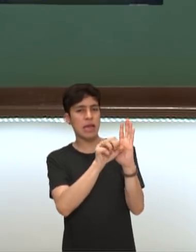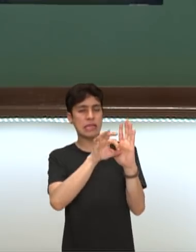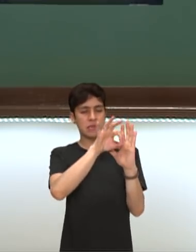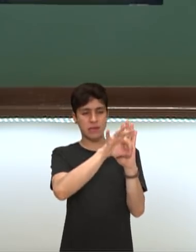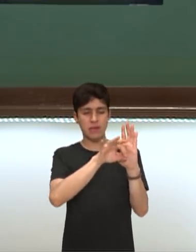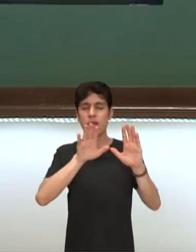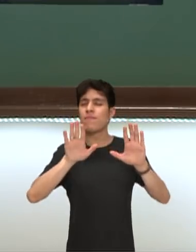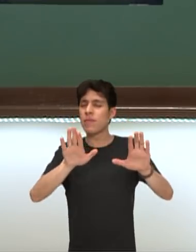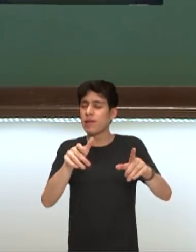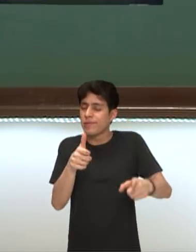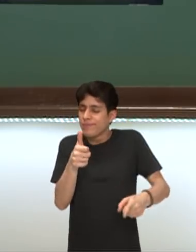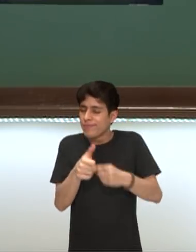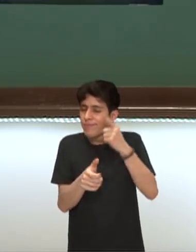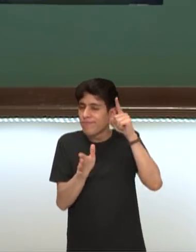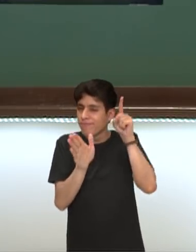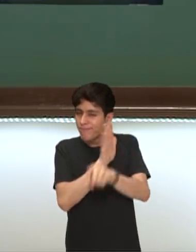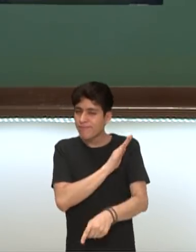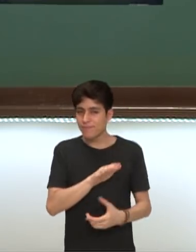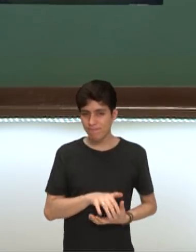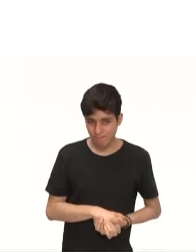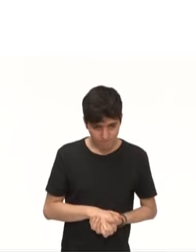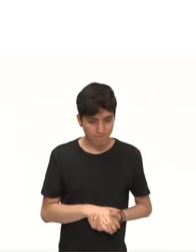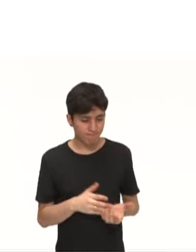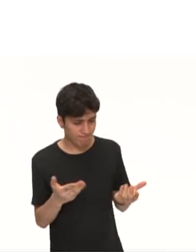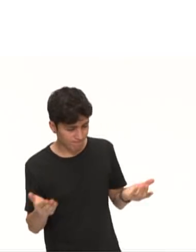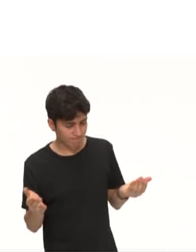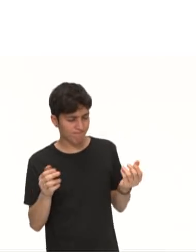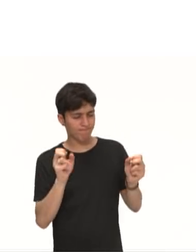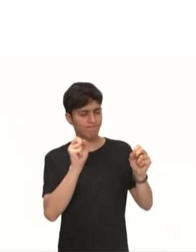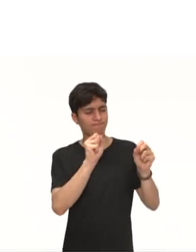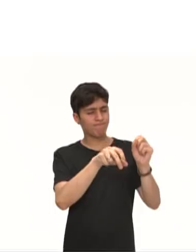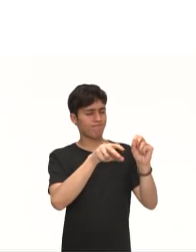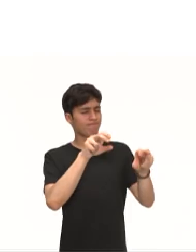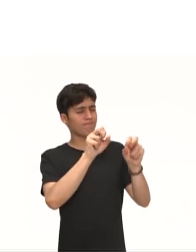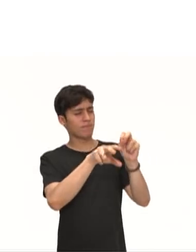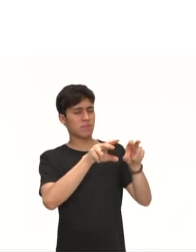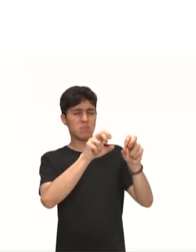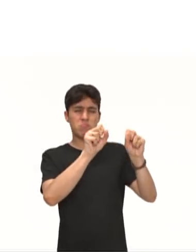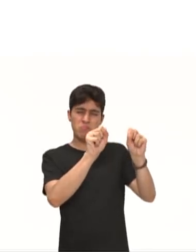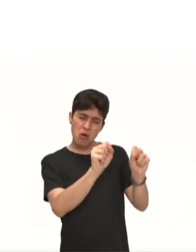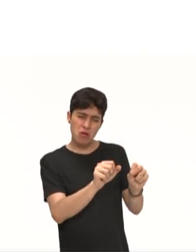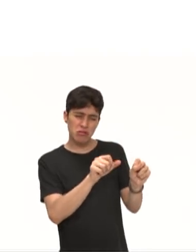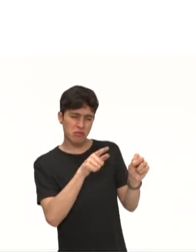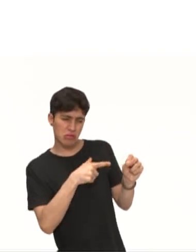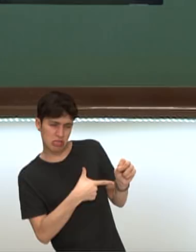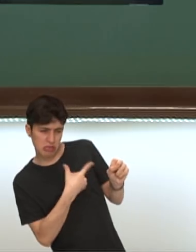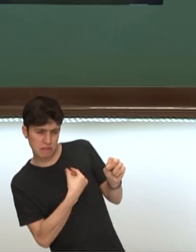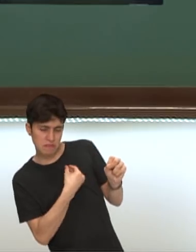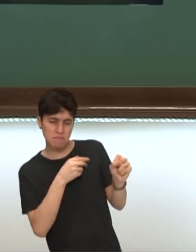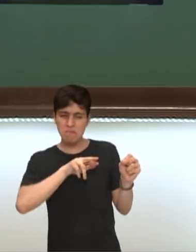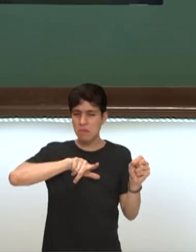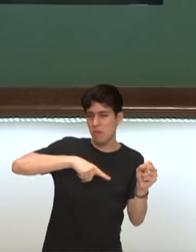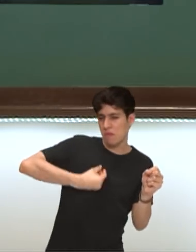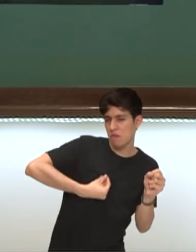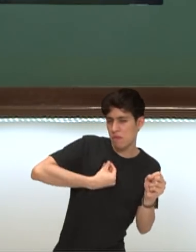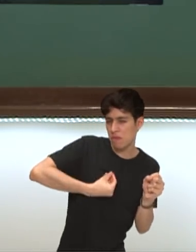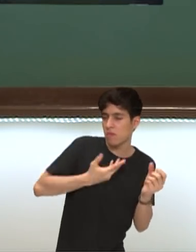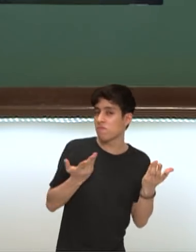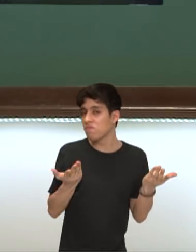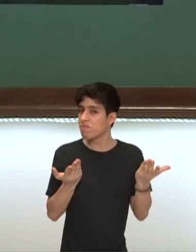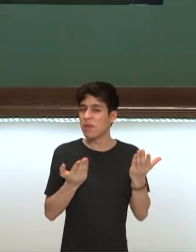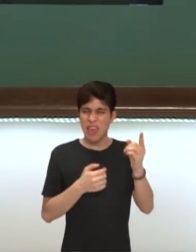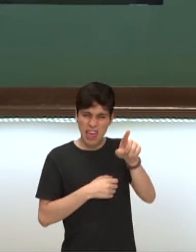deixar uma perguntinha para vocês. Os vírus podem ser considerados seres vivos? Essa é uma questão